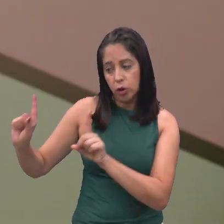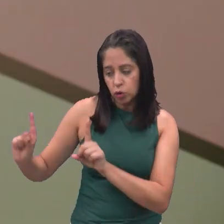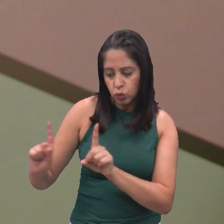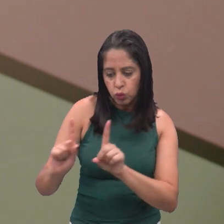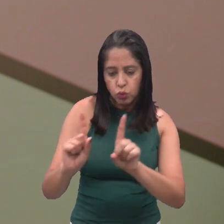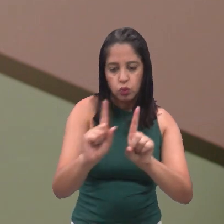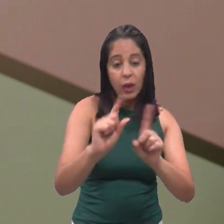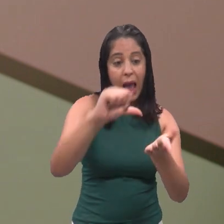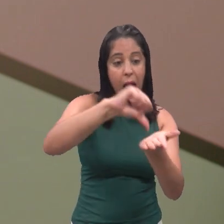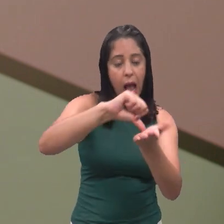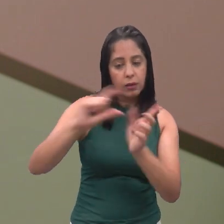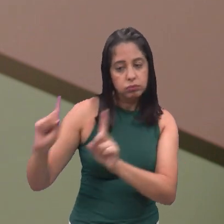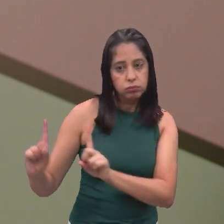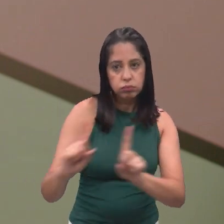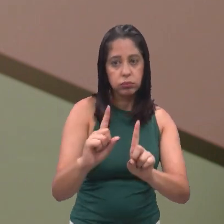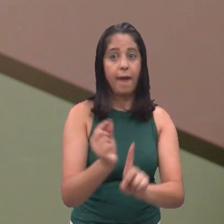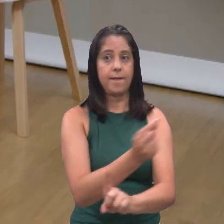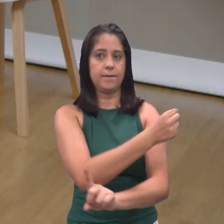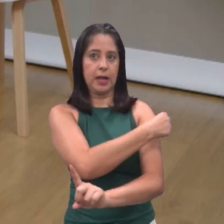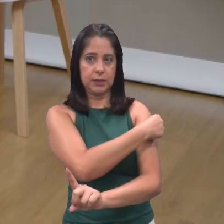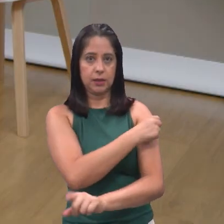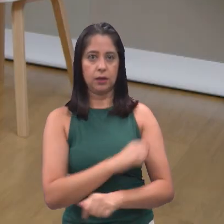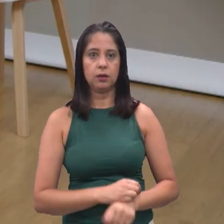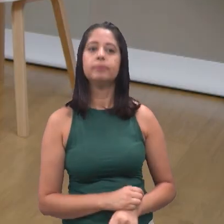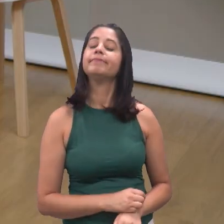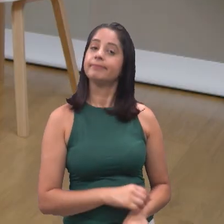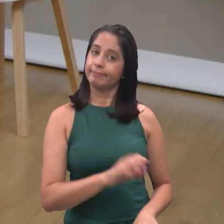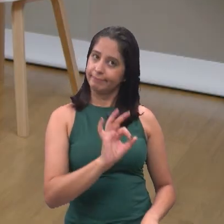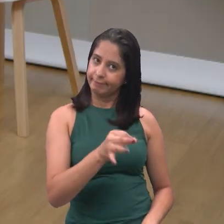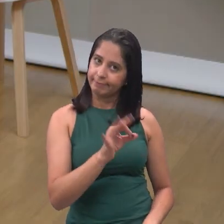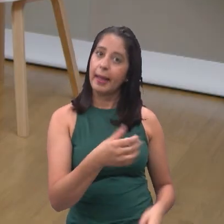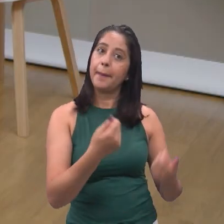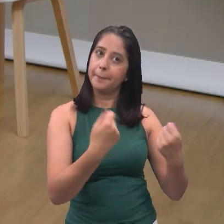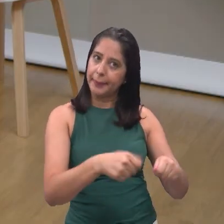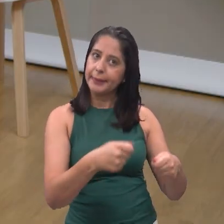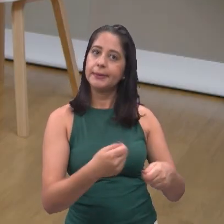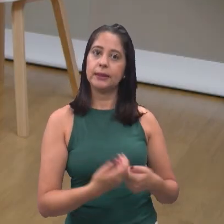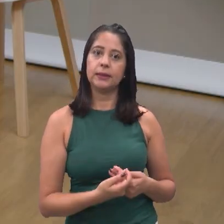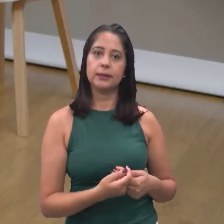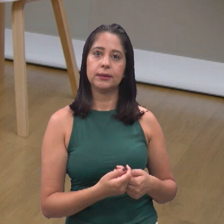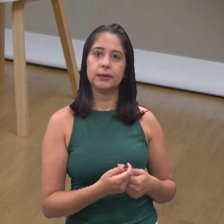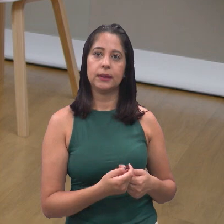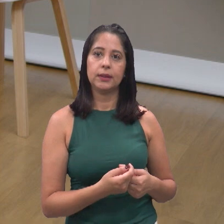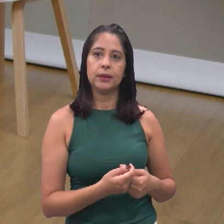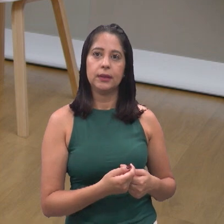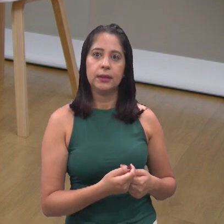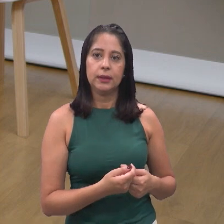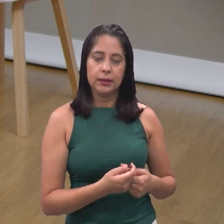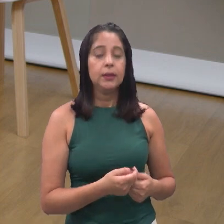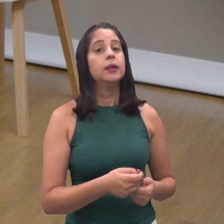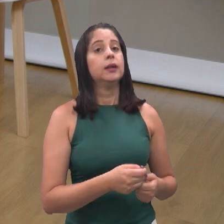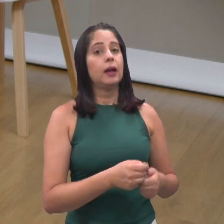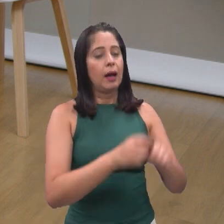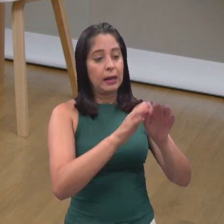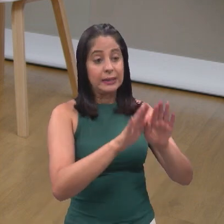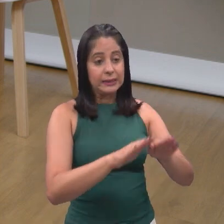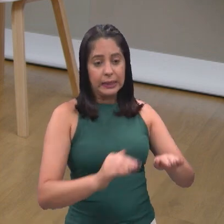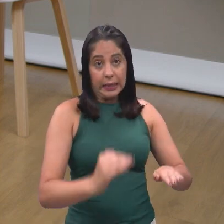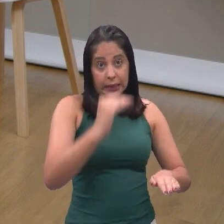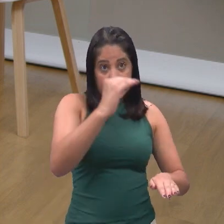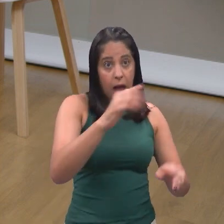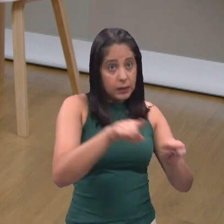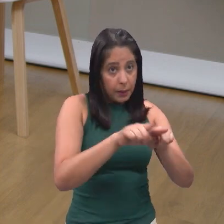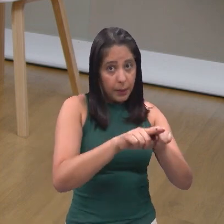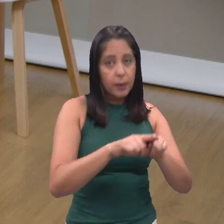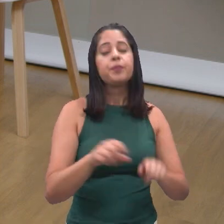saúde que essa vacina é aplicada. Então, não tem desculpa? Não Irmãos tem. mais velhos também devem tomar? Sim, porque assim, geralmente